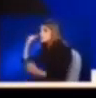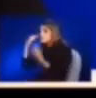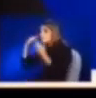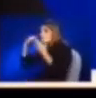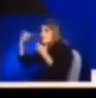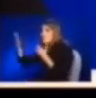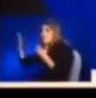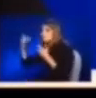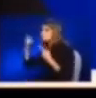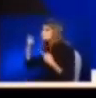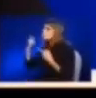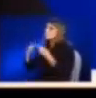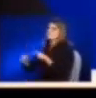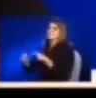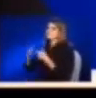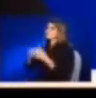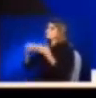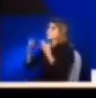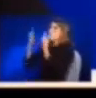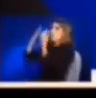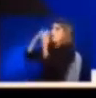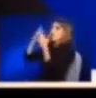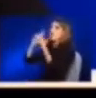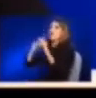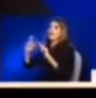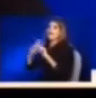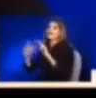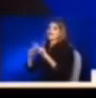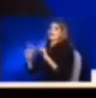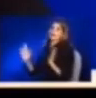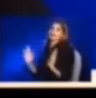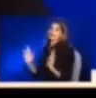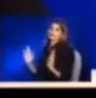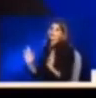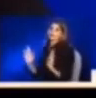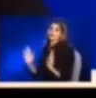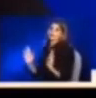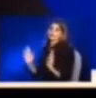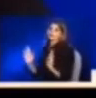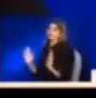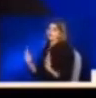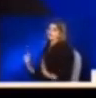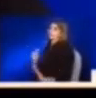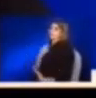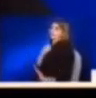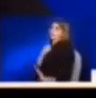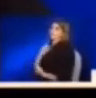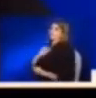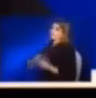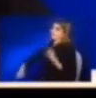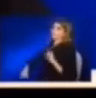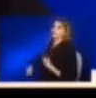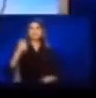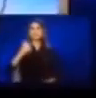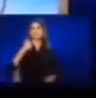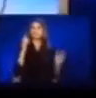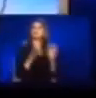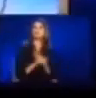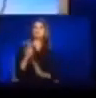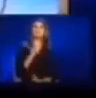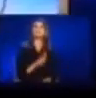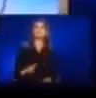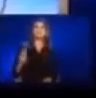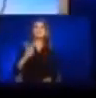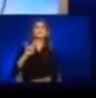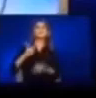é adorno, independente dele estar coberto ou não com micropore, ele é um adorno. Ele é adorno, então não Portanto, é proibido usar. É proibido. A